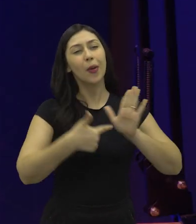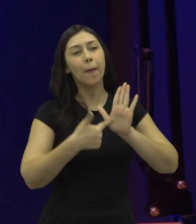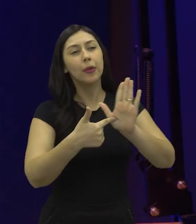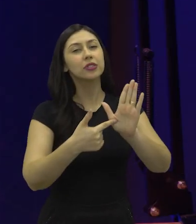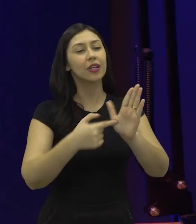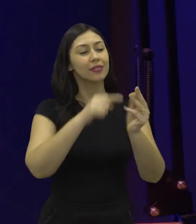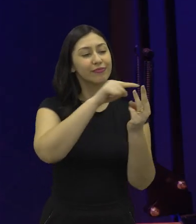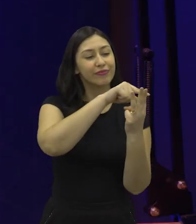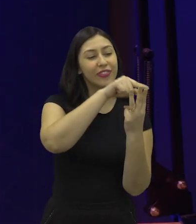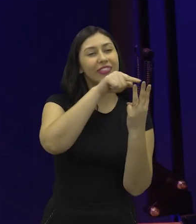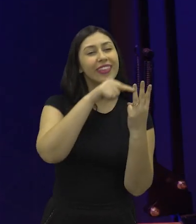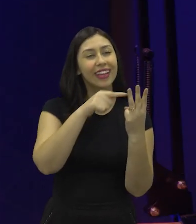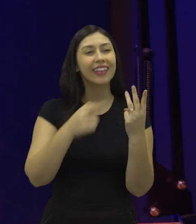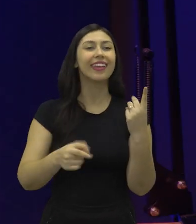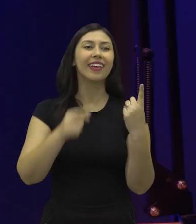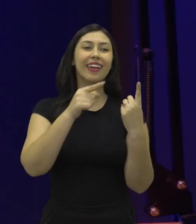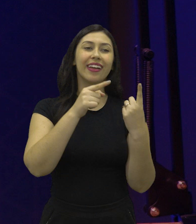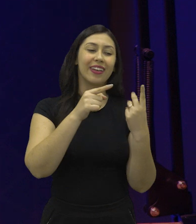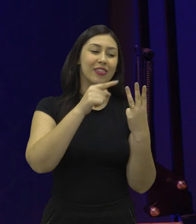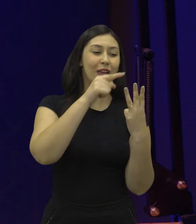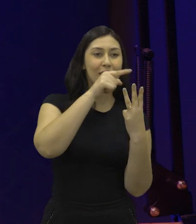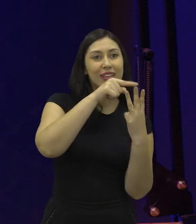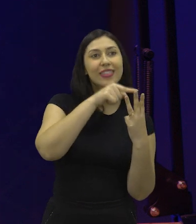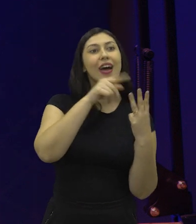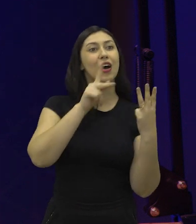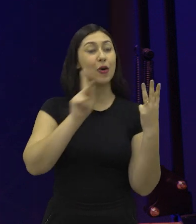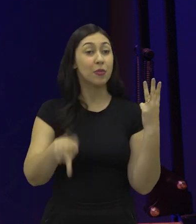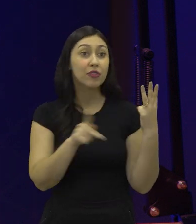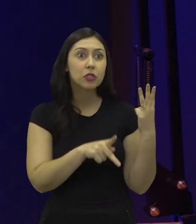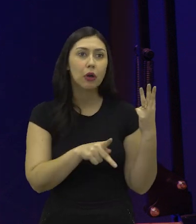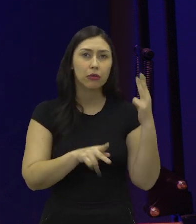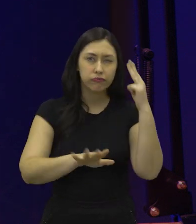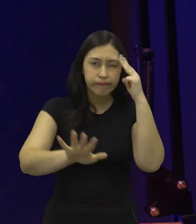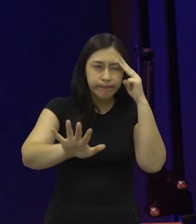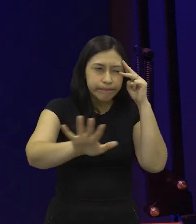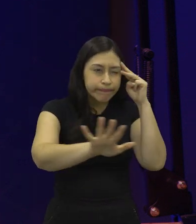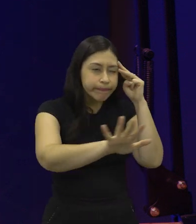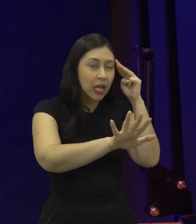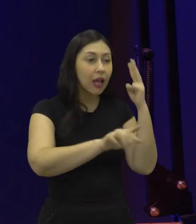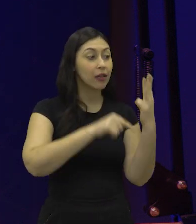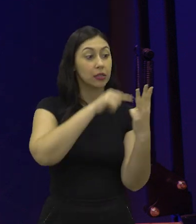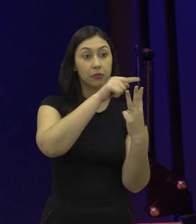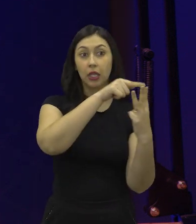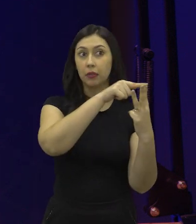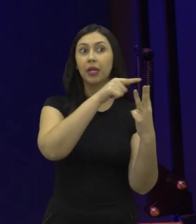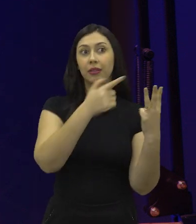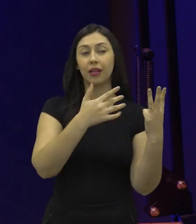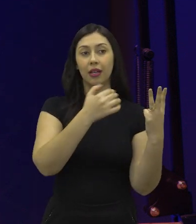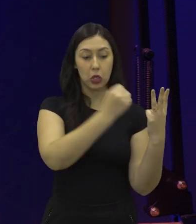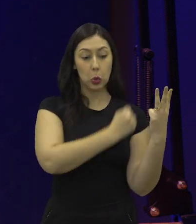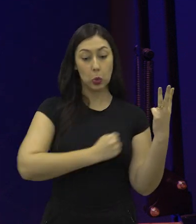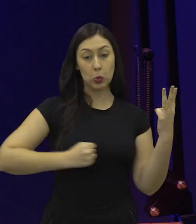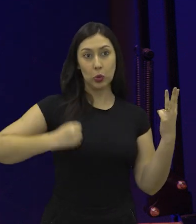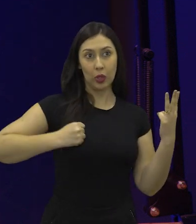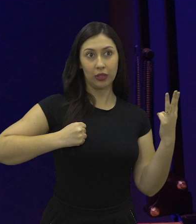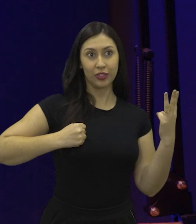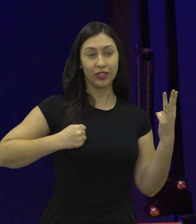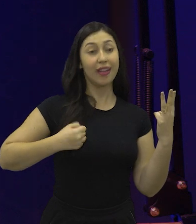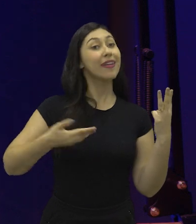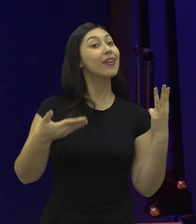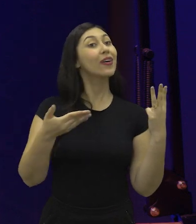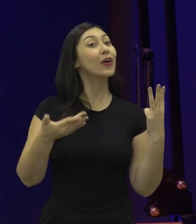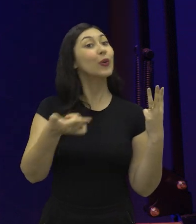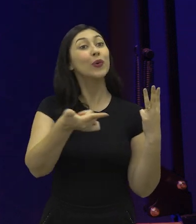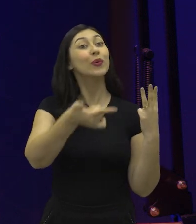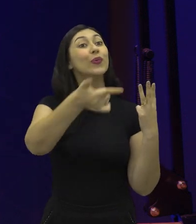professores na nossa escalada hoje. Falamos do professor Xavier, falamos de Sócrates, né, que é uma figura da realidade. Mas a gente vai